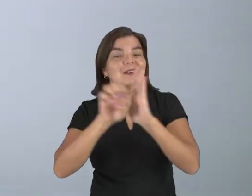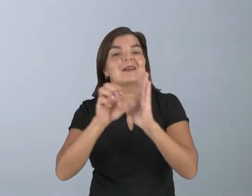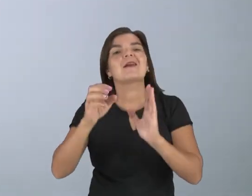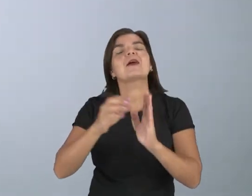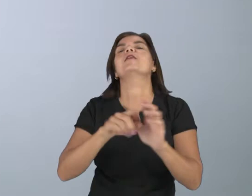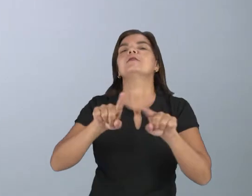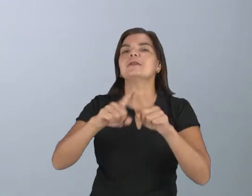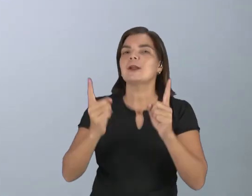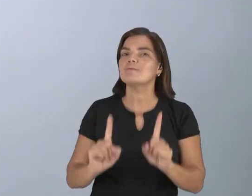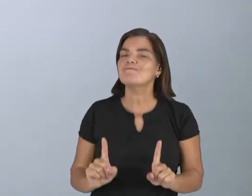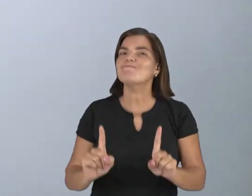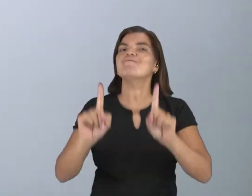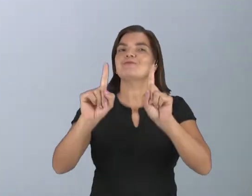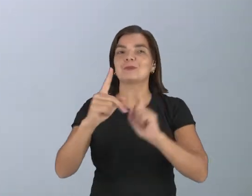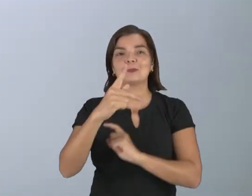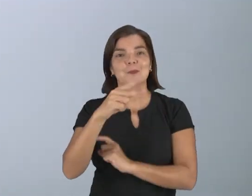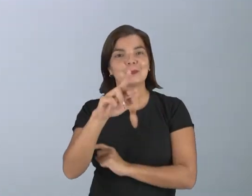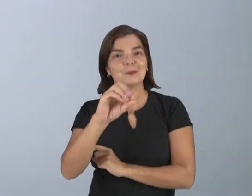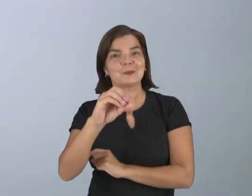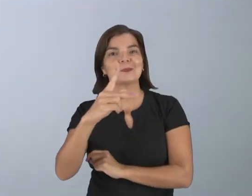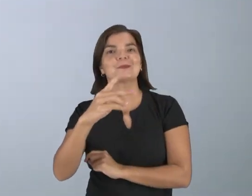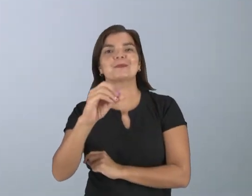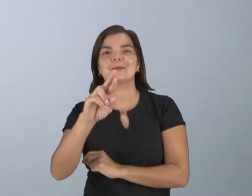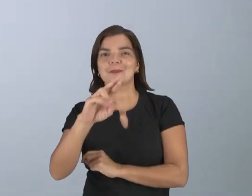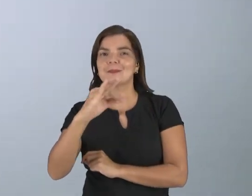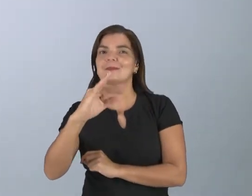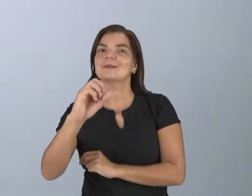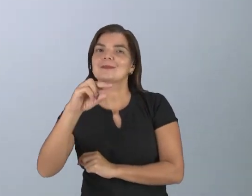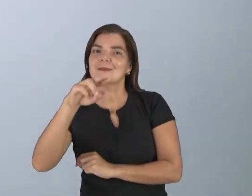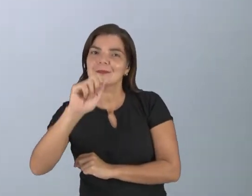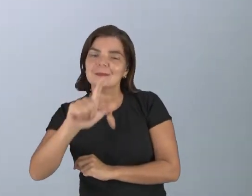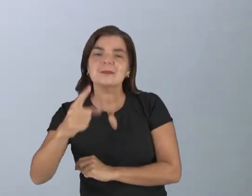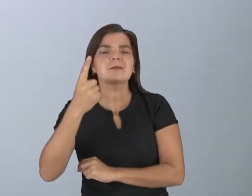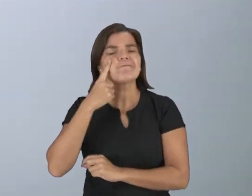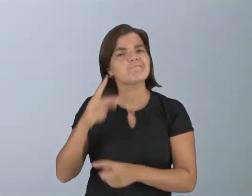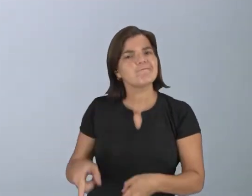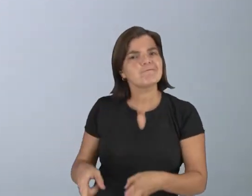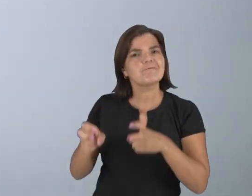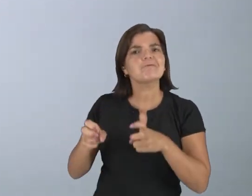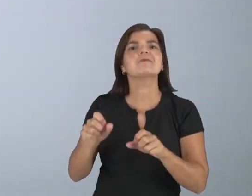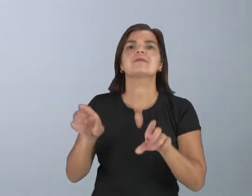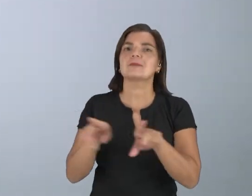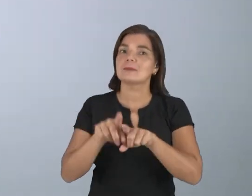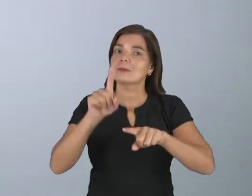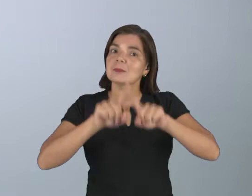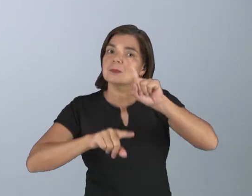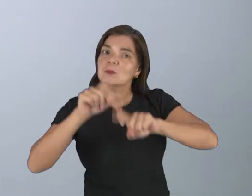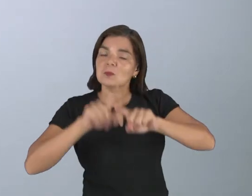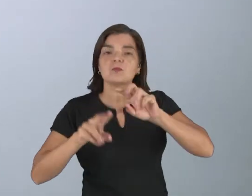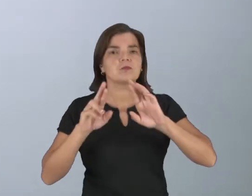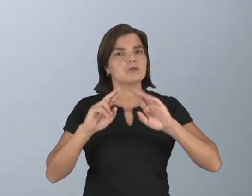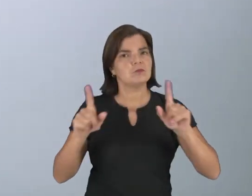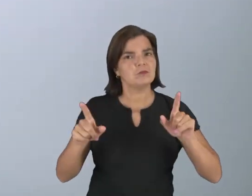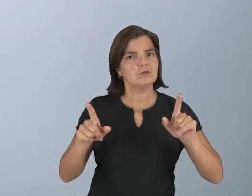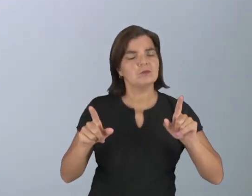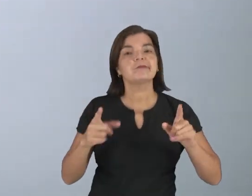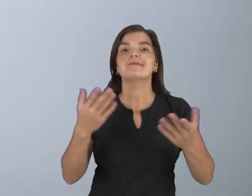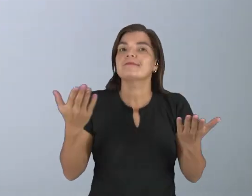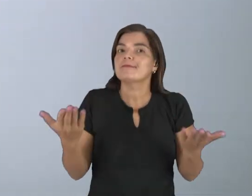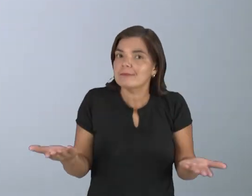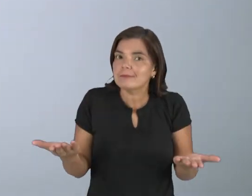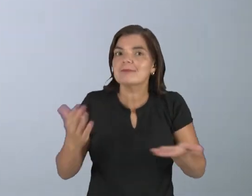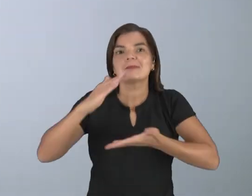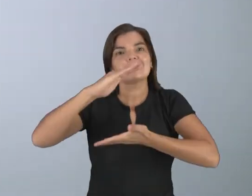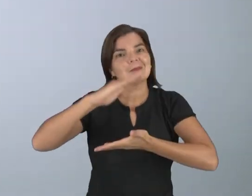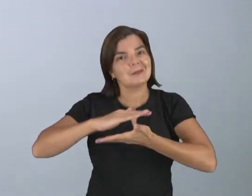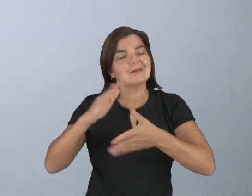diretamente proporcional ali a essa pressão. Então, o que tu já tem que perceber é que, se o material tem uma densidade diferente, então